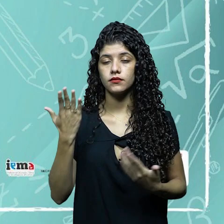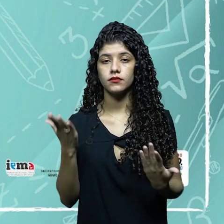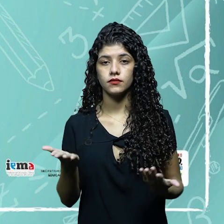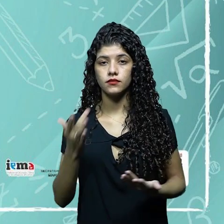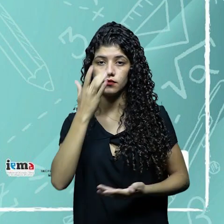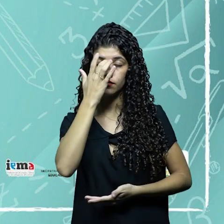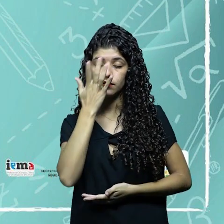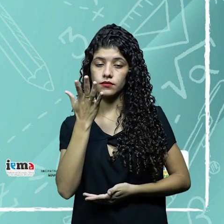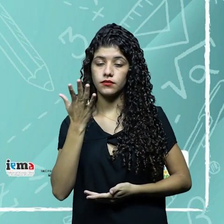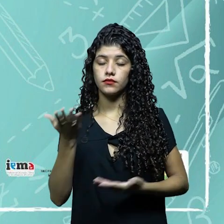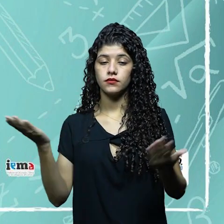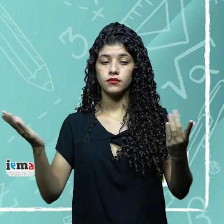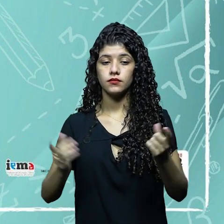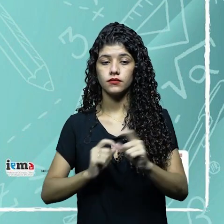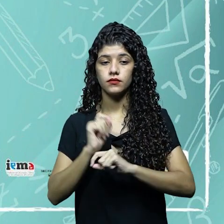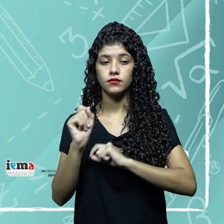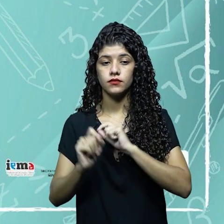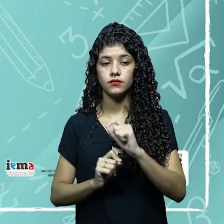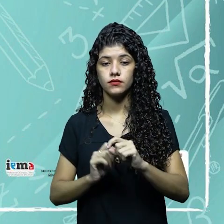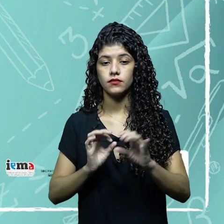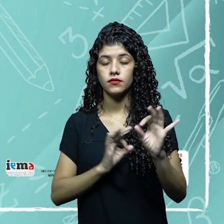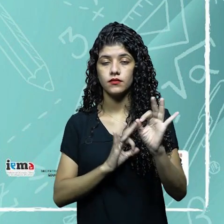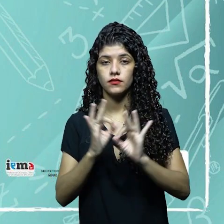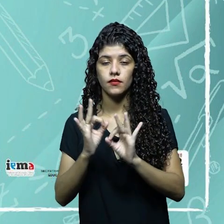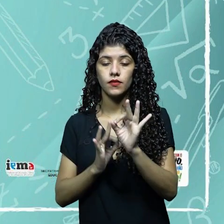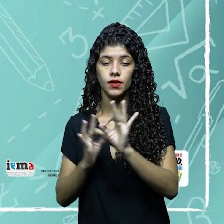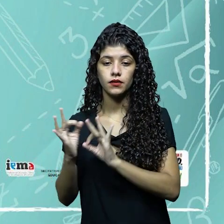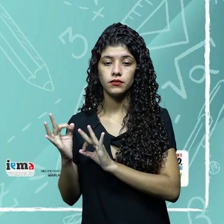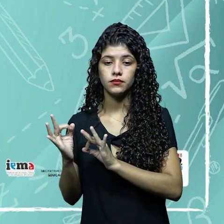fica nessa parte